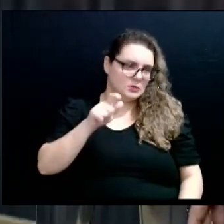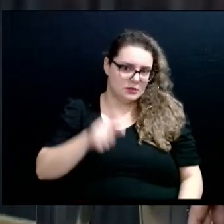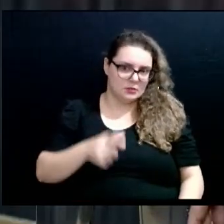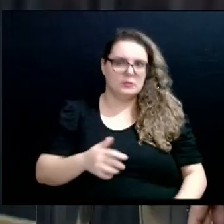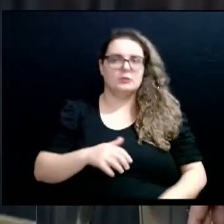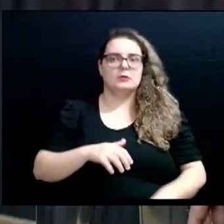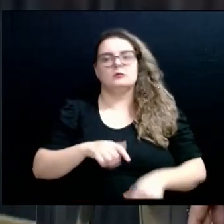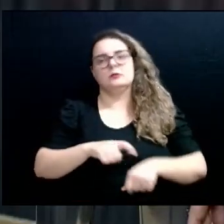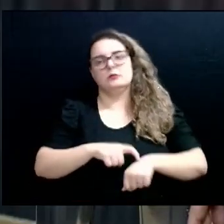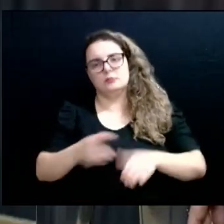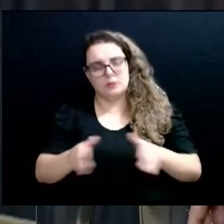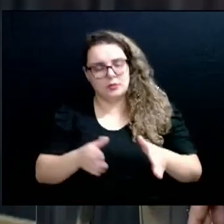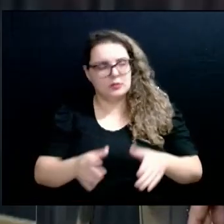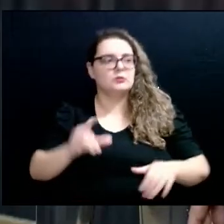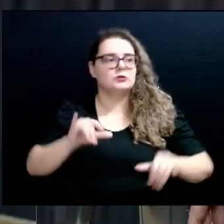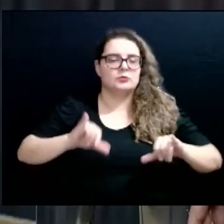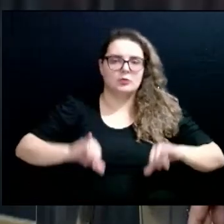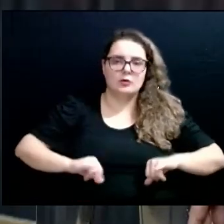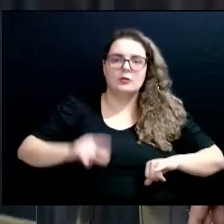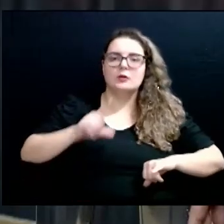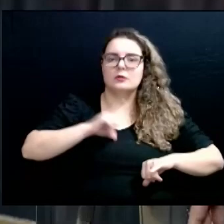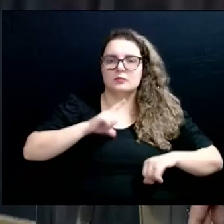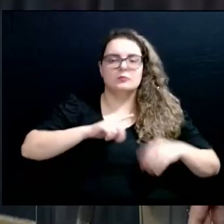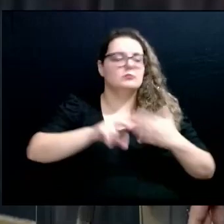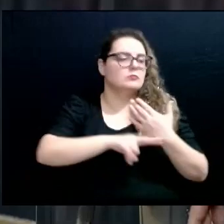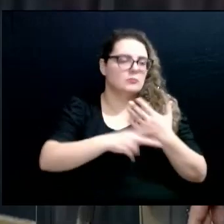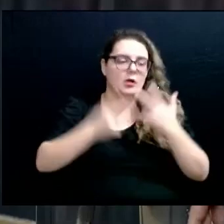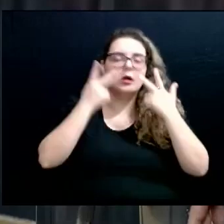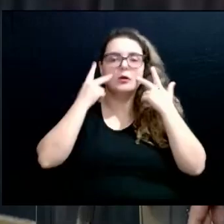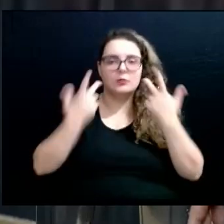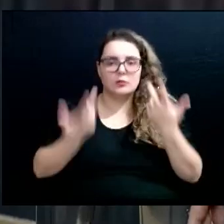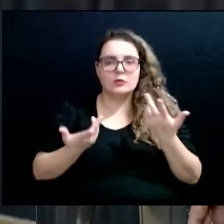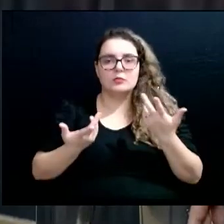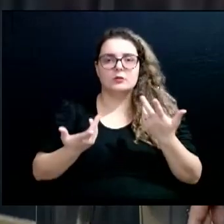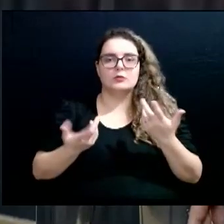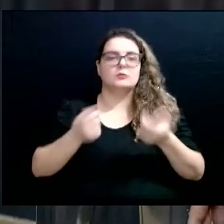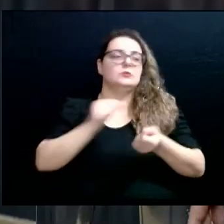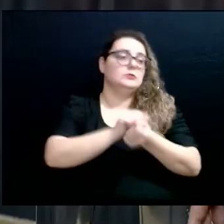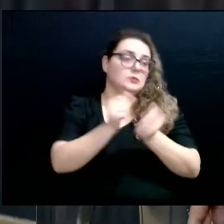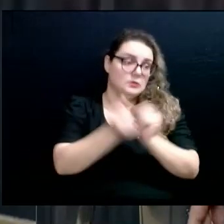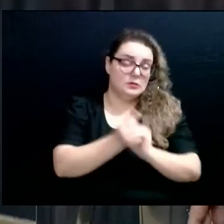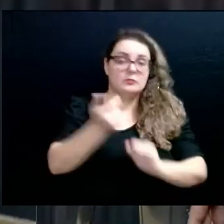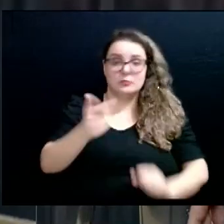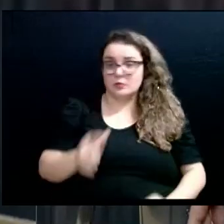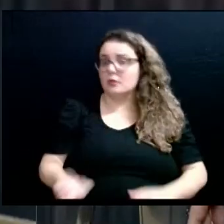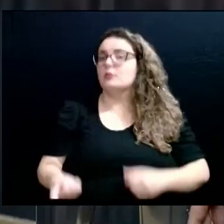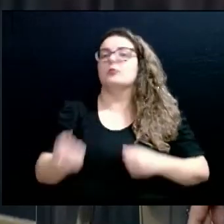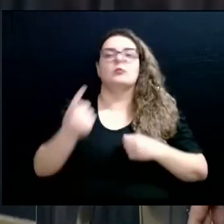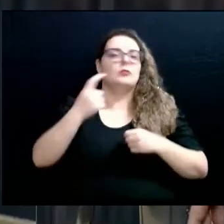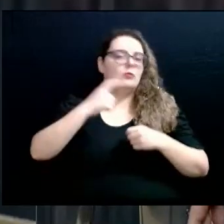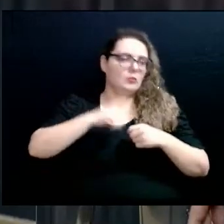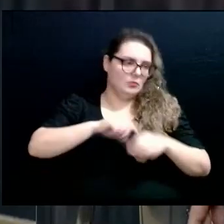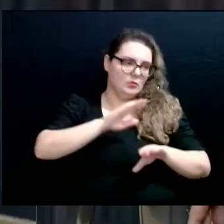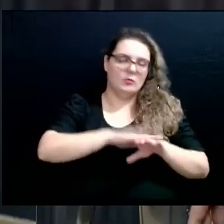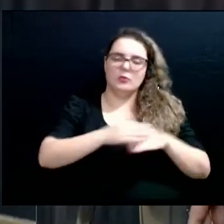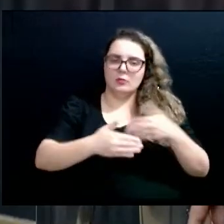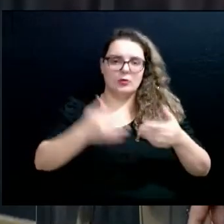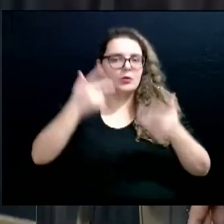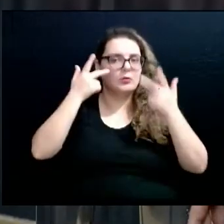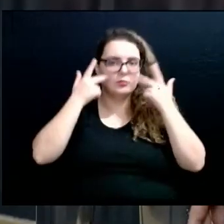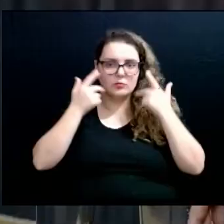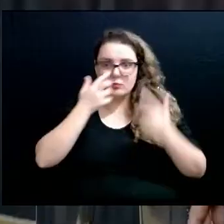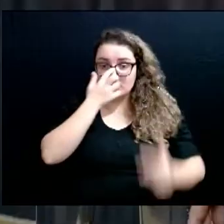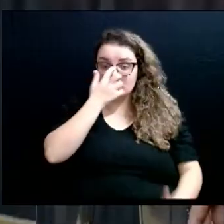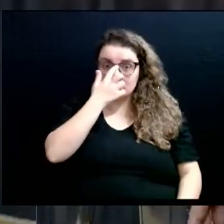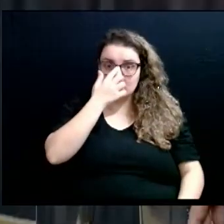tem uma reação normal ali de se adaptar de novo e volta para o funcionamento típico. Algumas